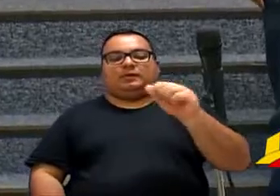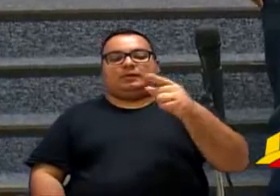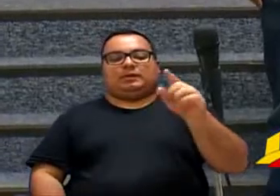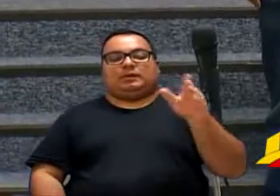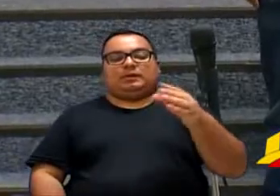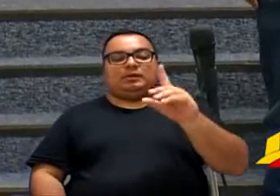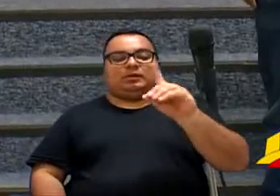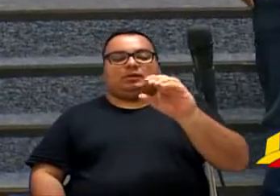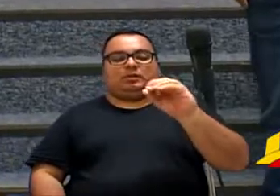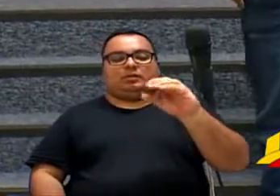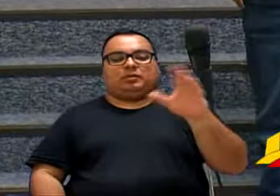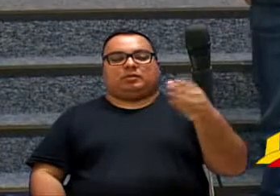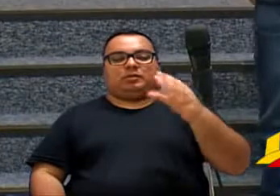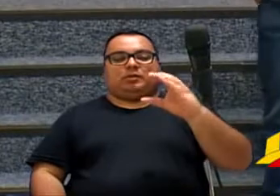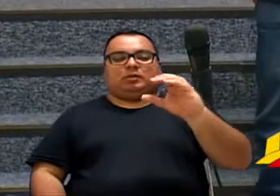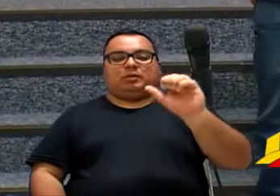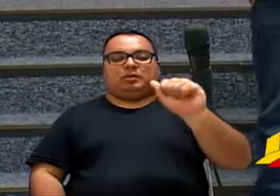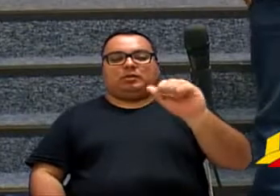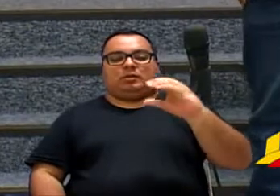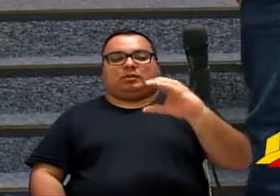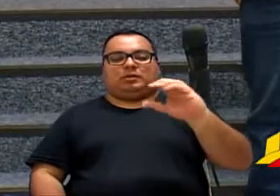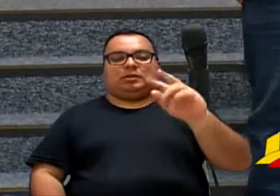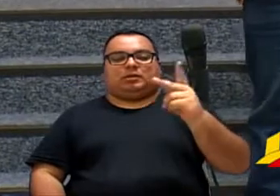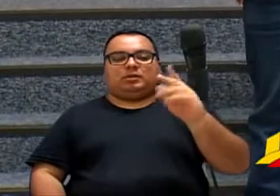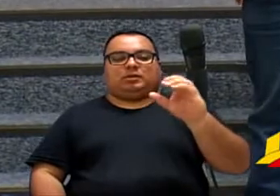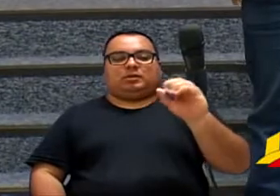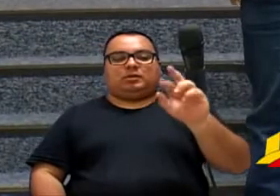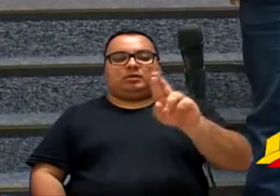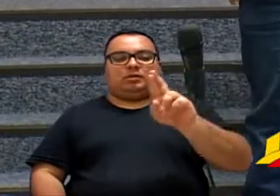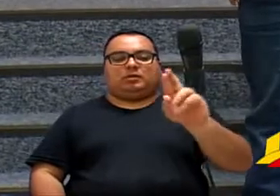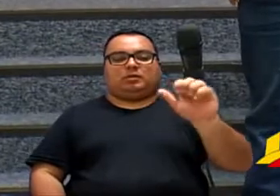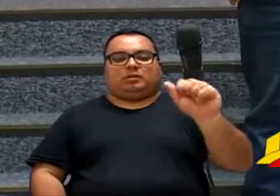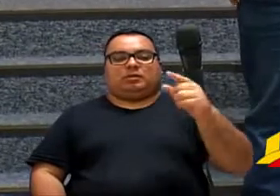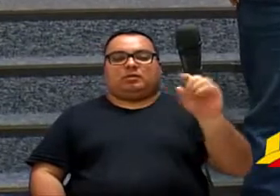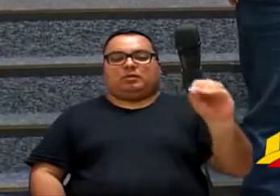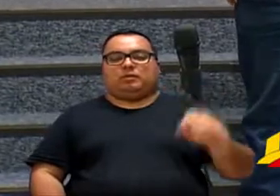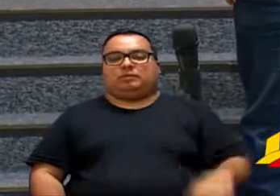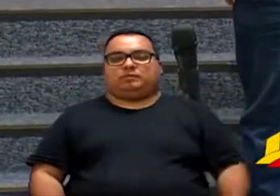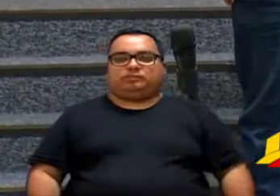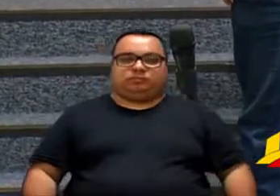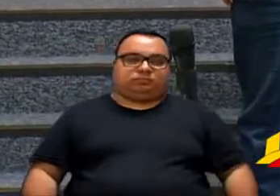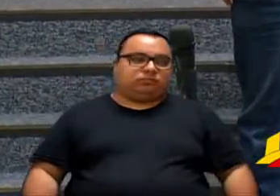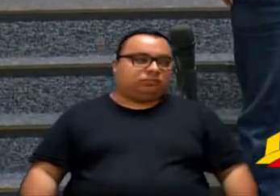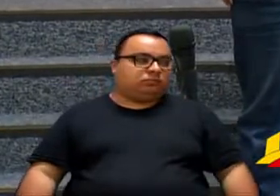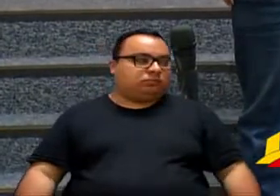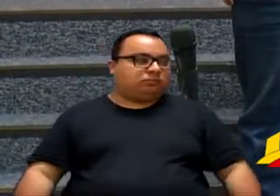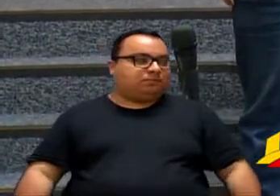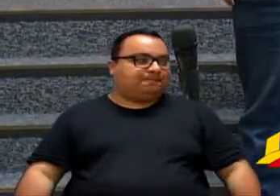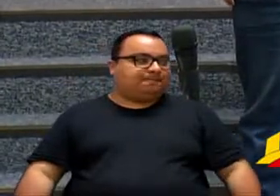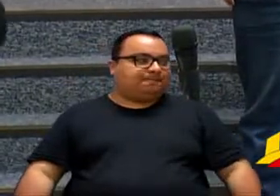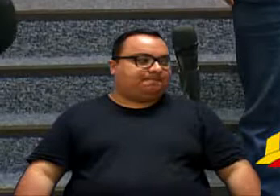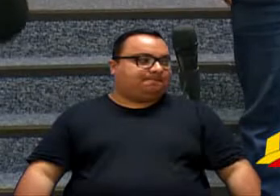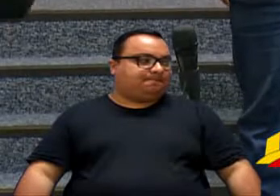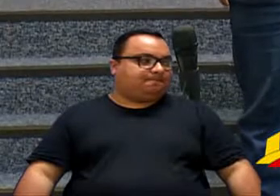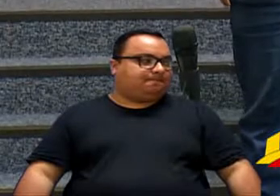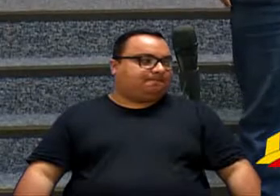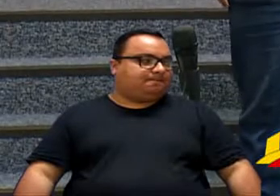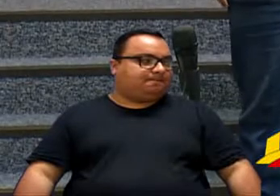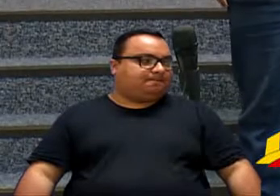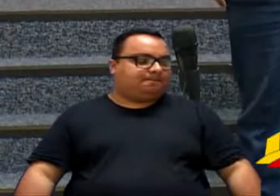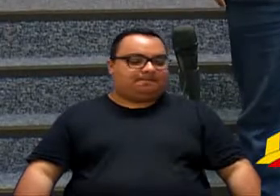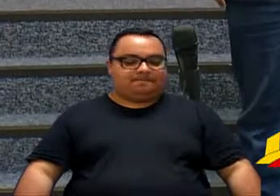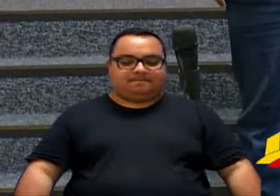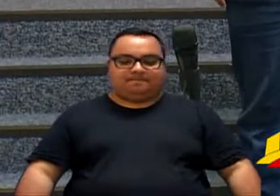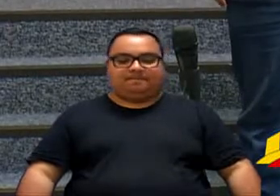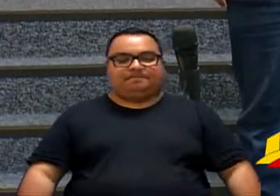excelência lá porque no começo a gente fica meio perdidinho quando cheguei aqui fiquei mas o Vitão já tem experiência então o Vitão ela vai ter um bom parceiro